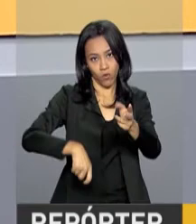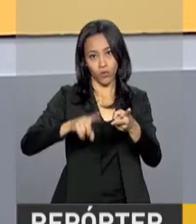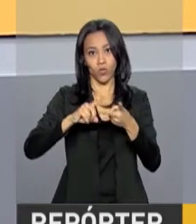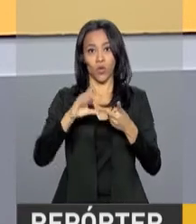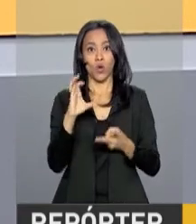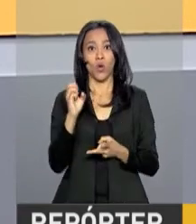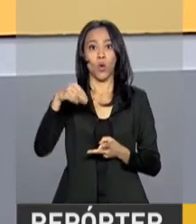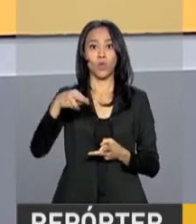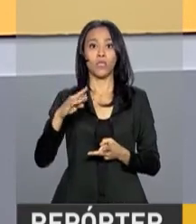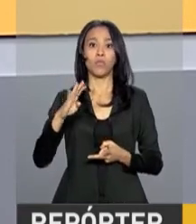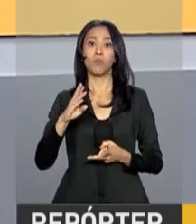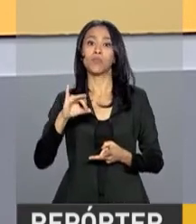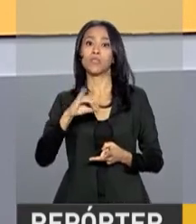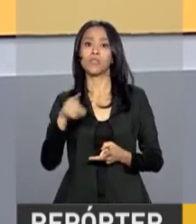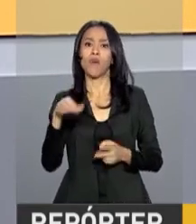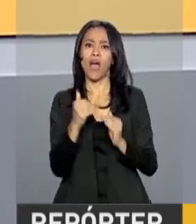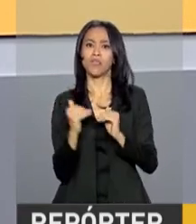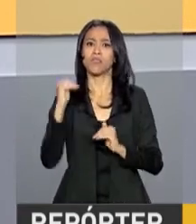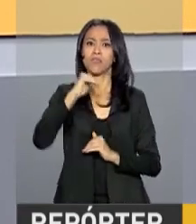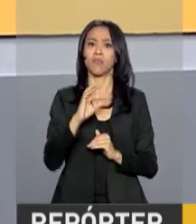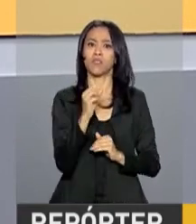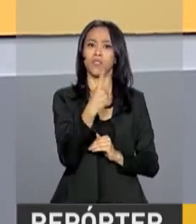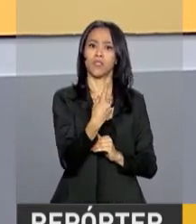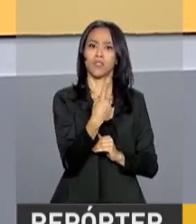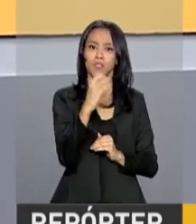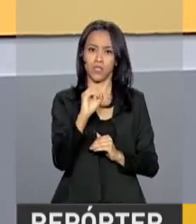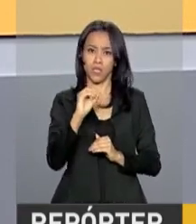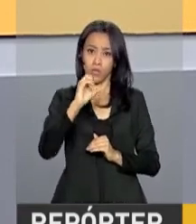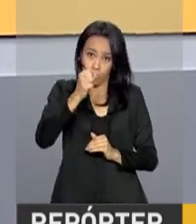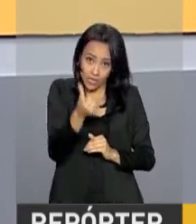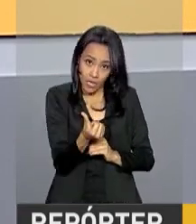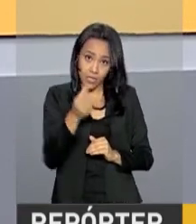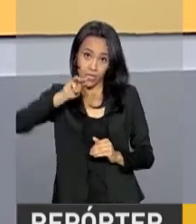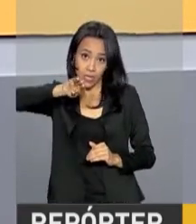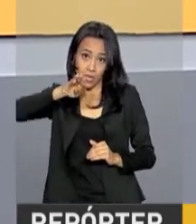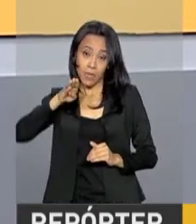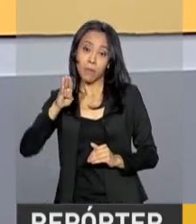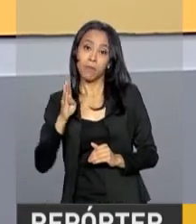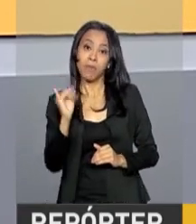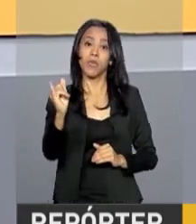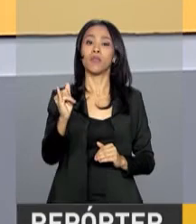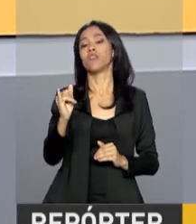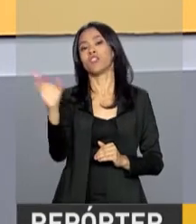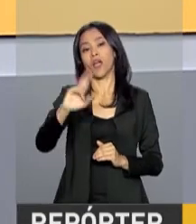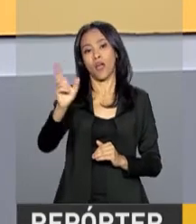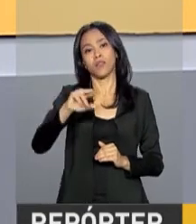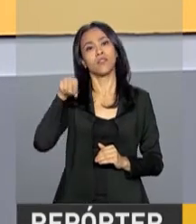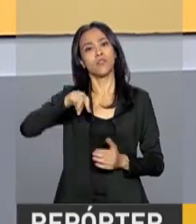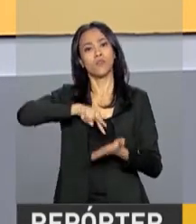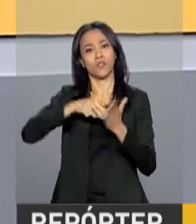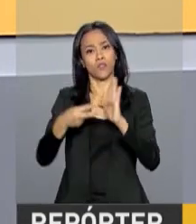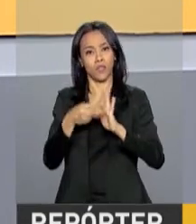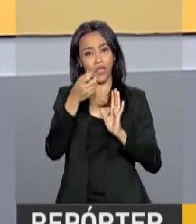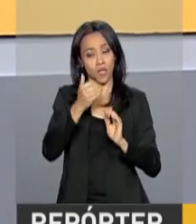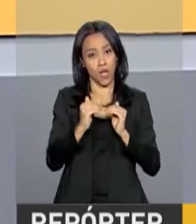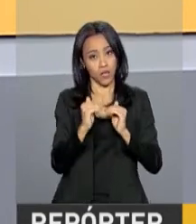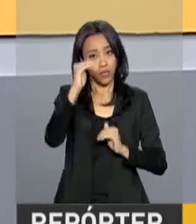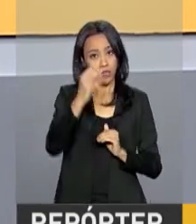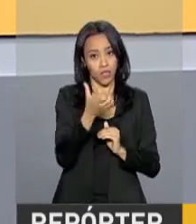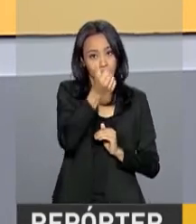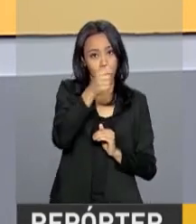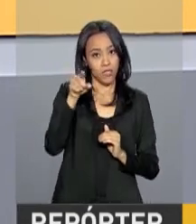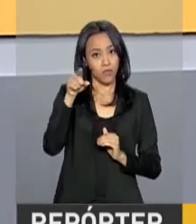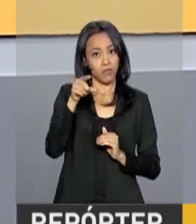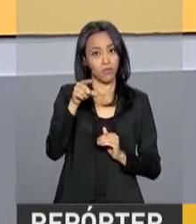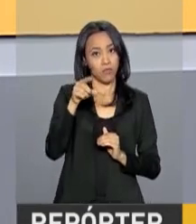acima dos 106 bilhões de reais uma alta de quase 6% acima da inflação em comparação ao mesmo período